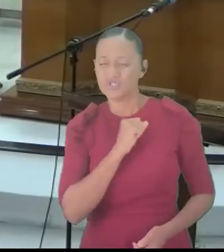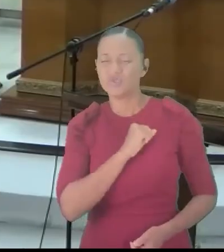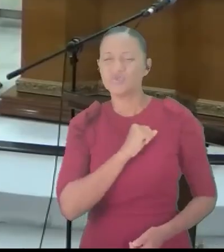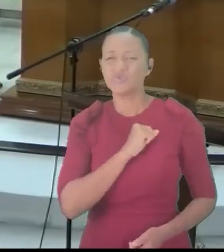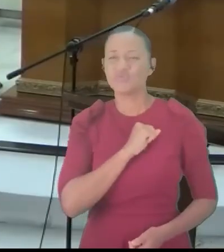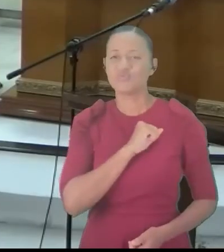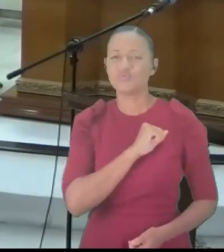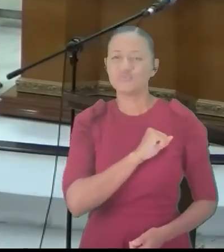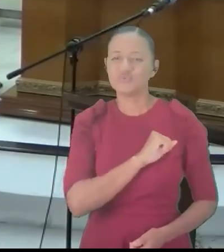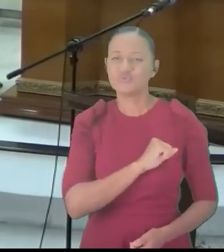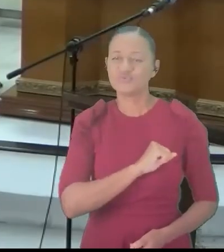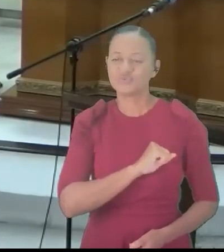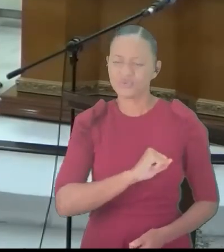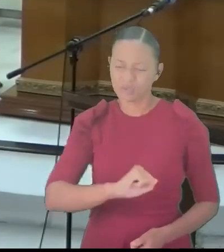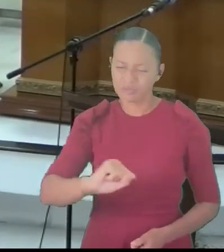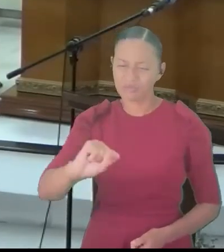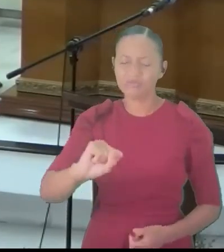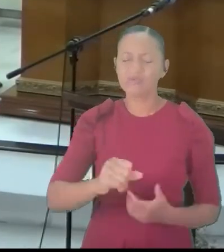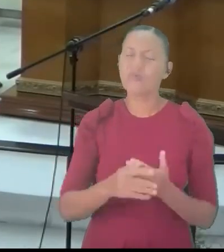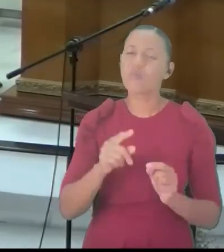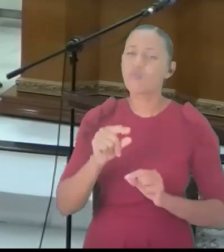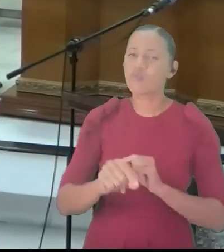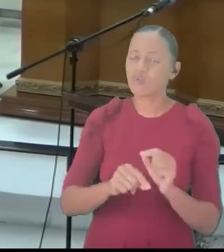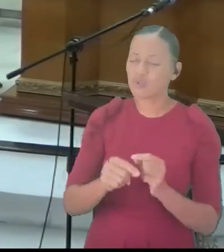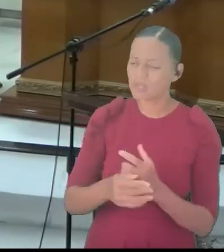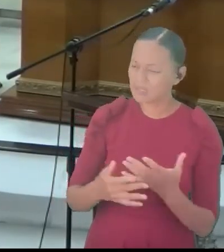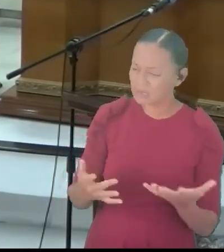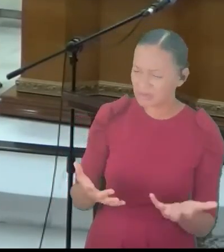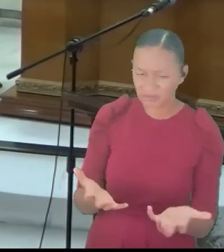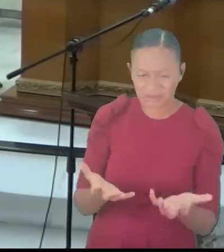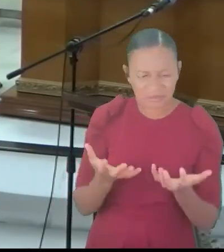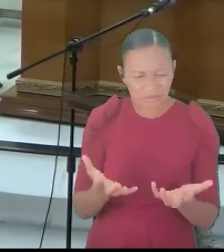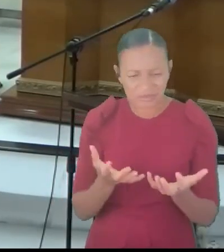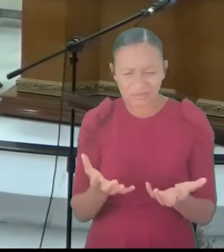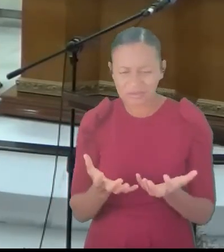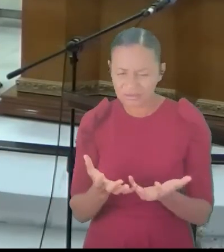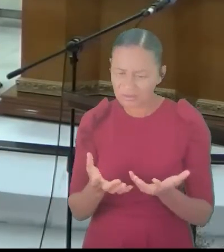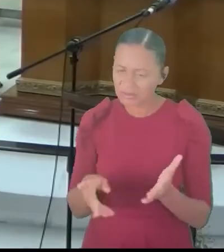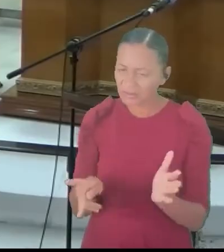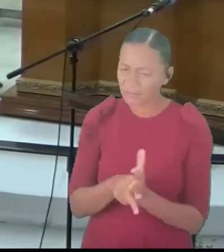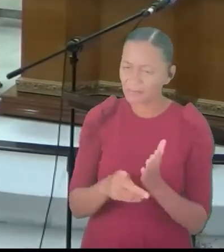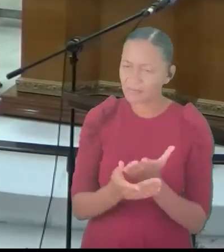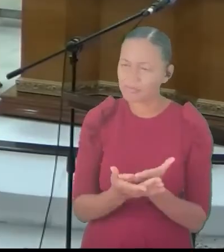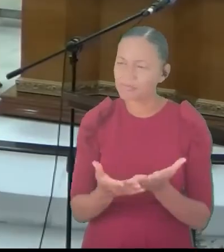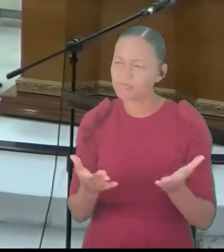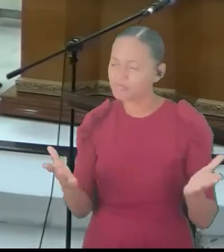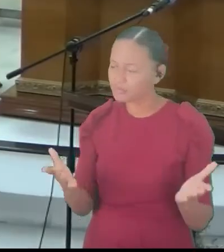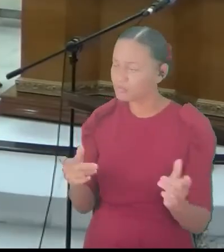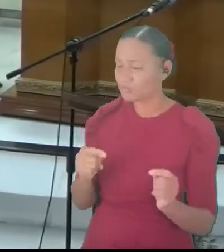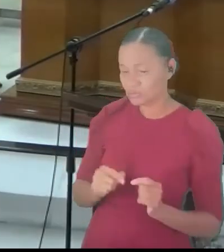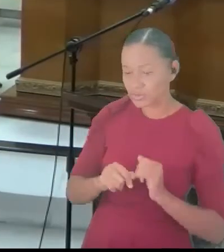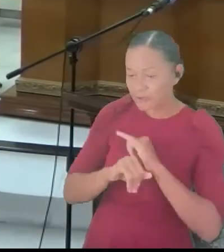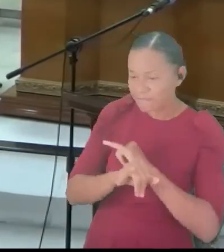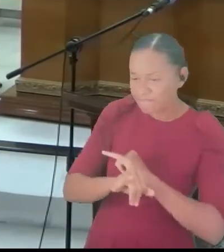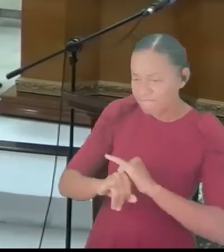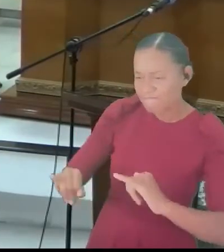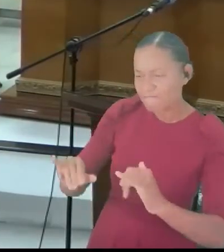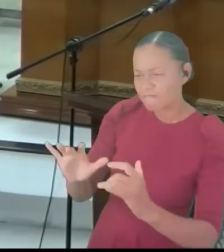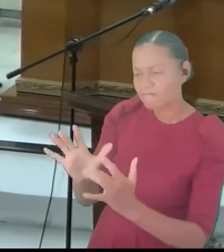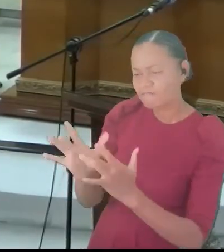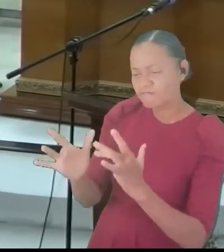doendo-se muito de que ensinassem o povo e anunciassem em Jesus